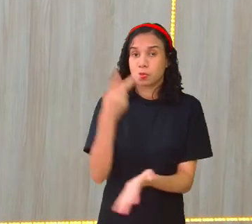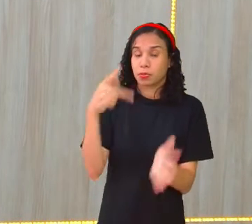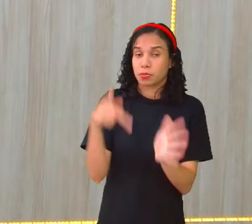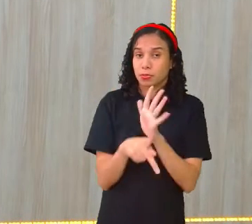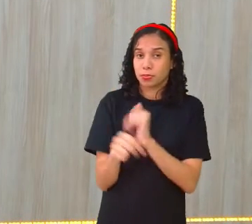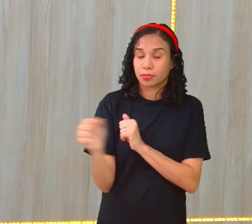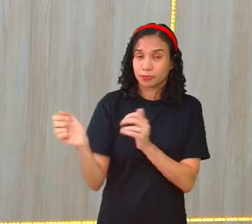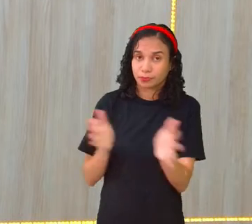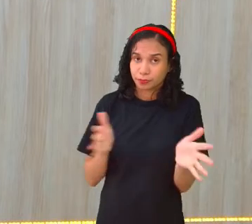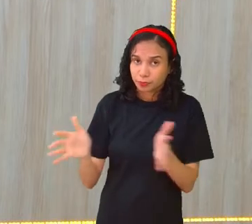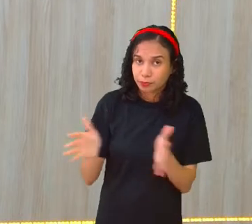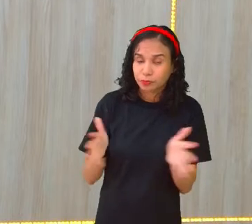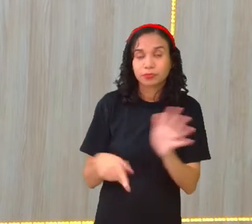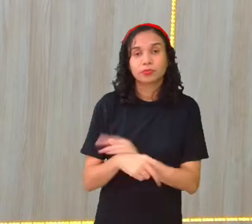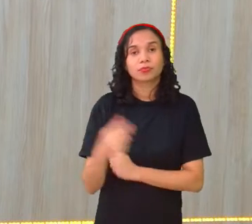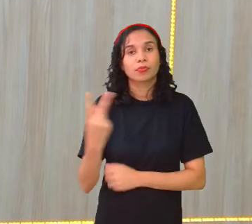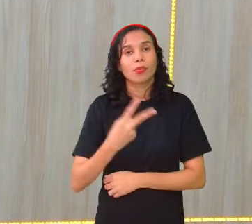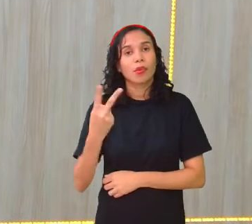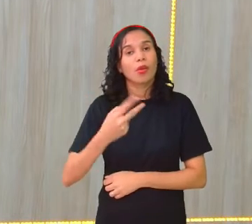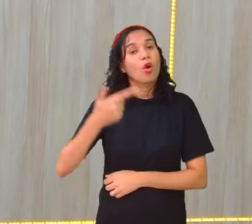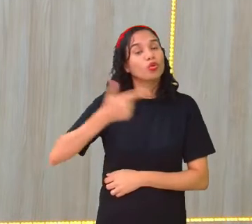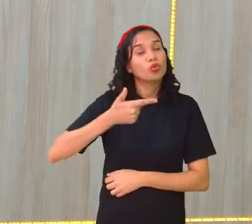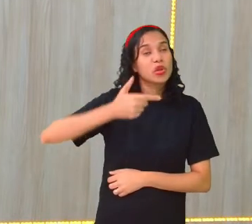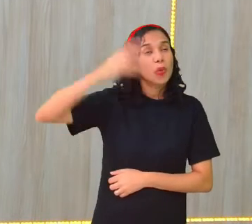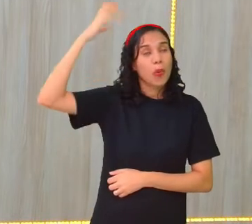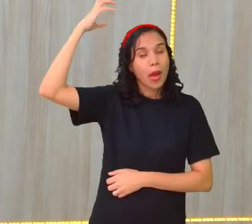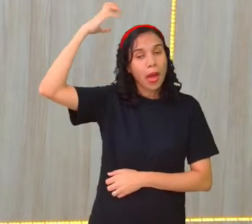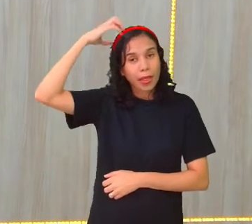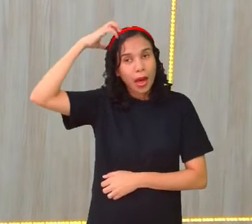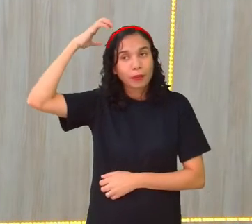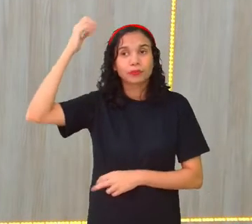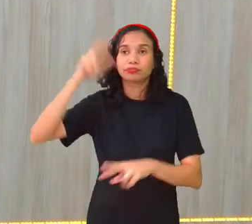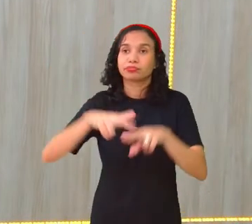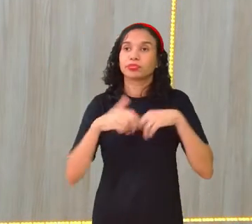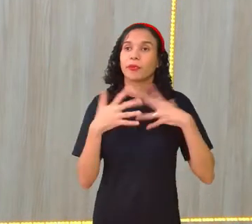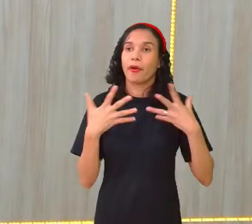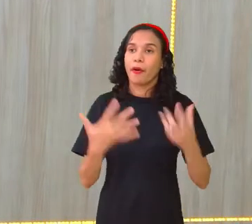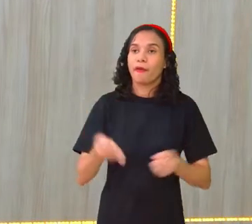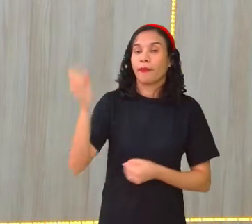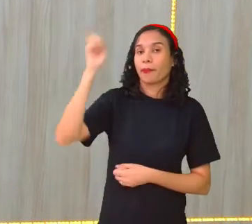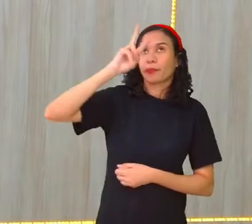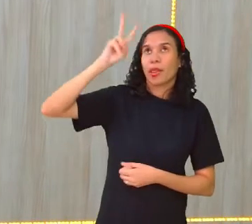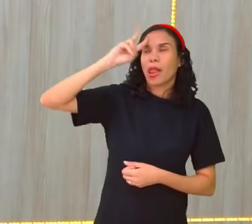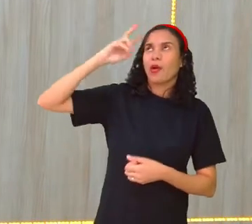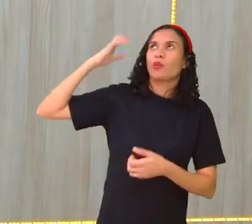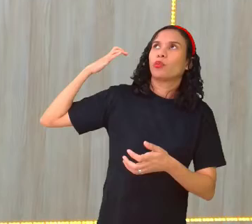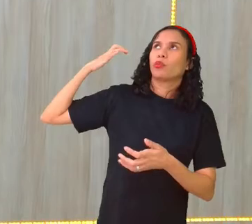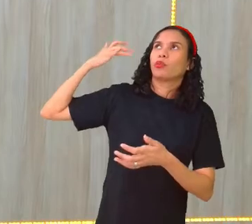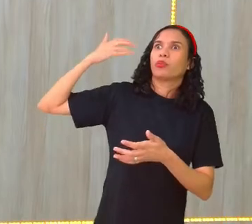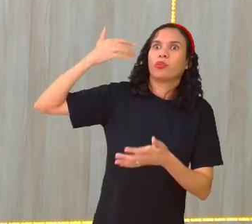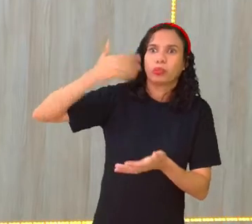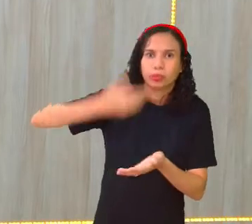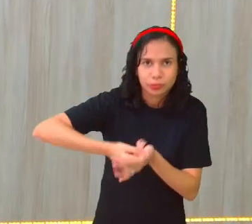período aí, né, do segundo reinado. E aí, vamos lá, né, dar uma